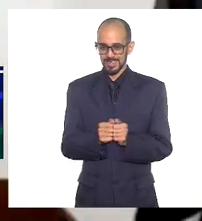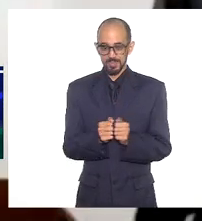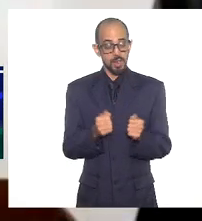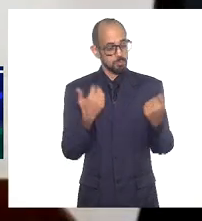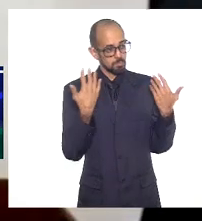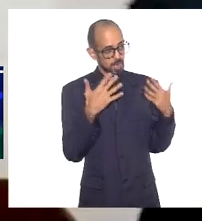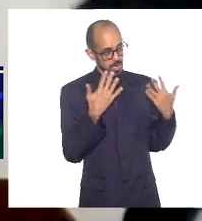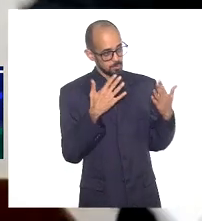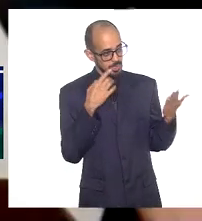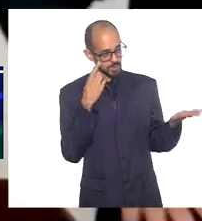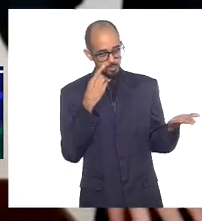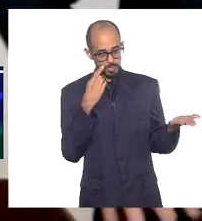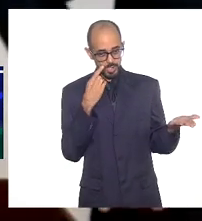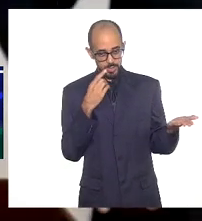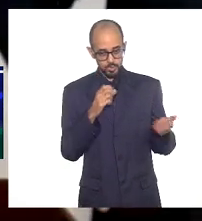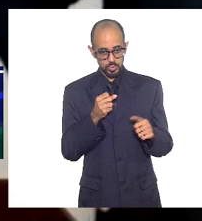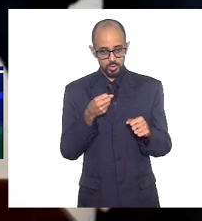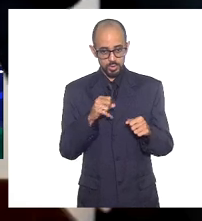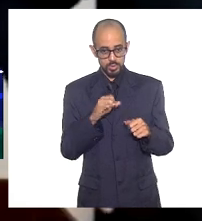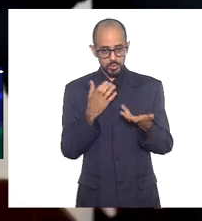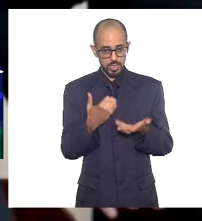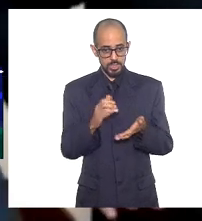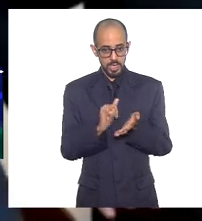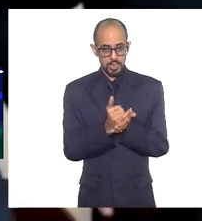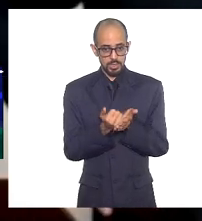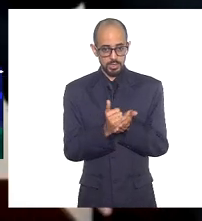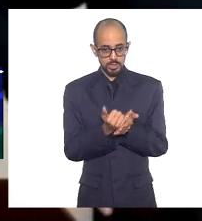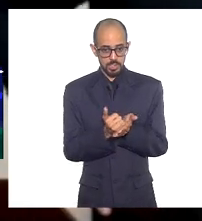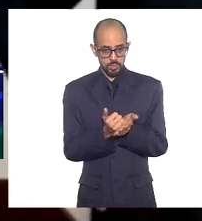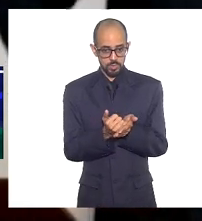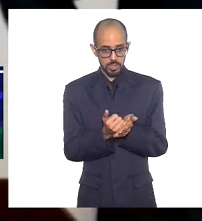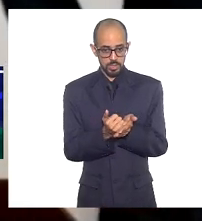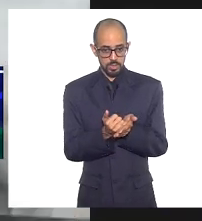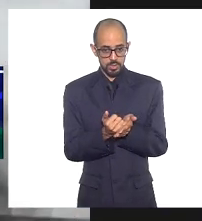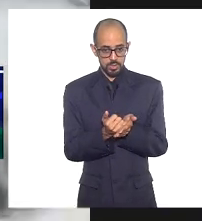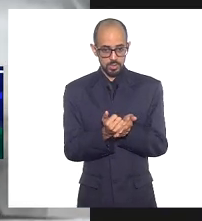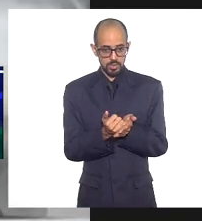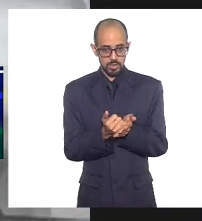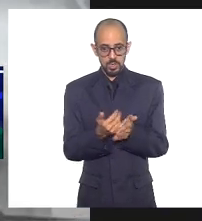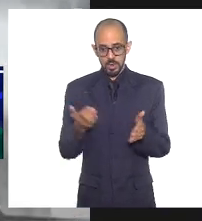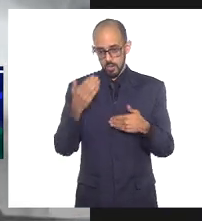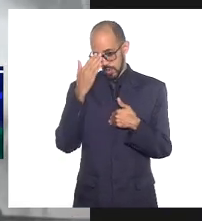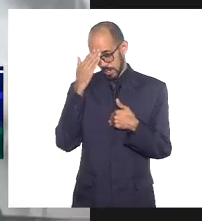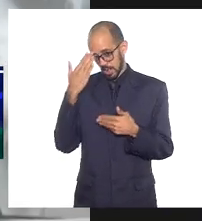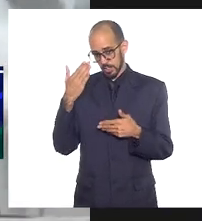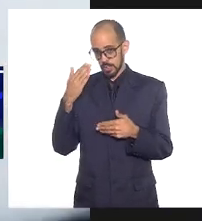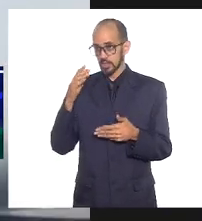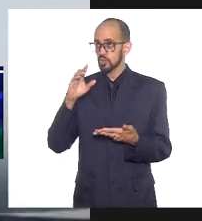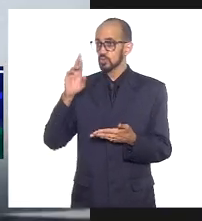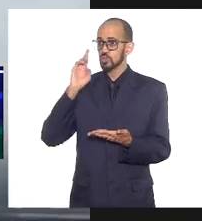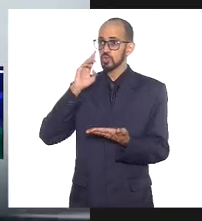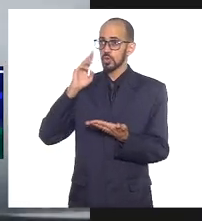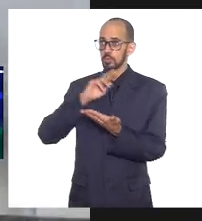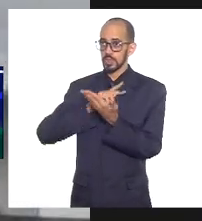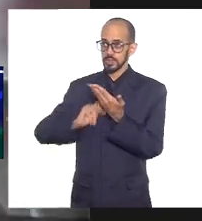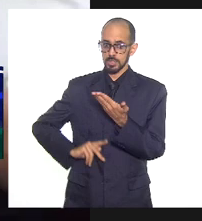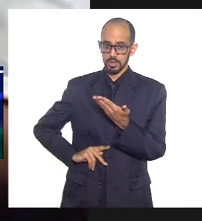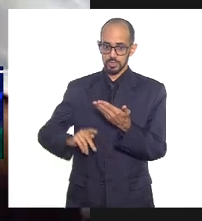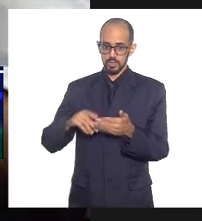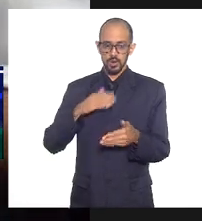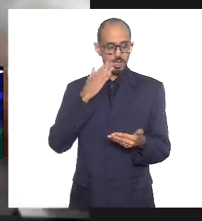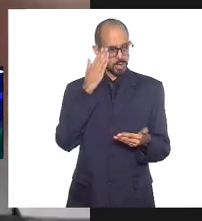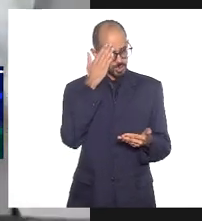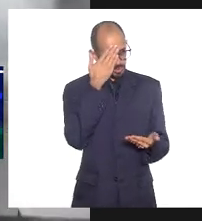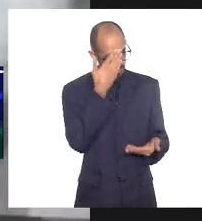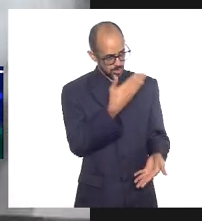parabéns deputado se você quiser escrever eu agradeço senhor presidente os deputados eu sei que